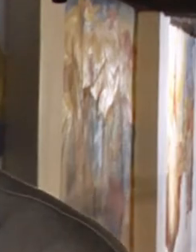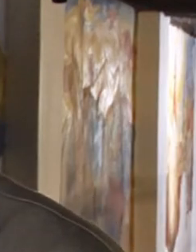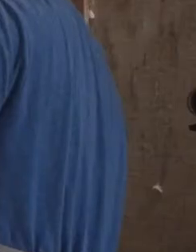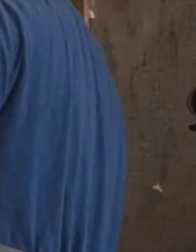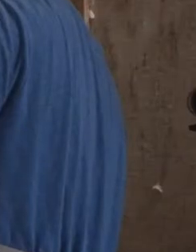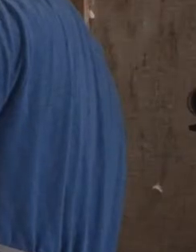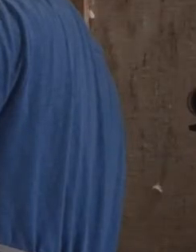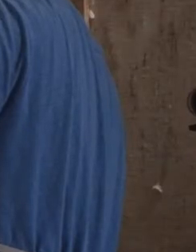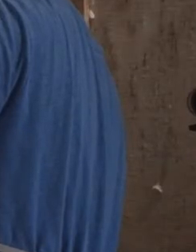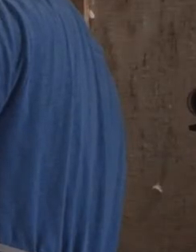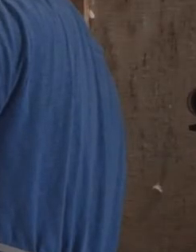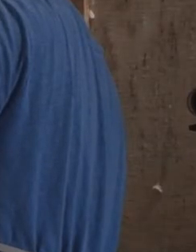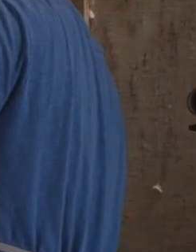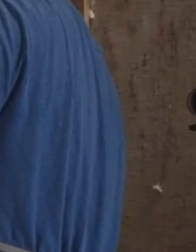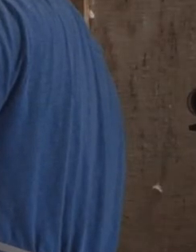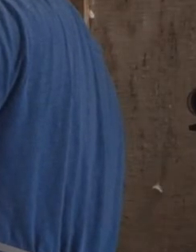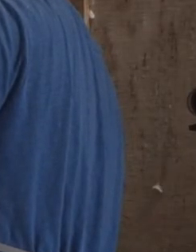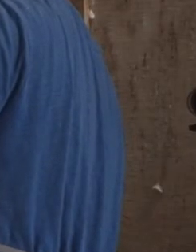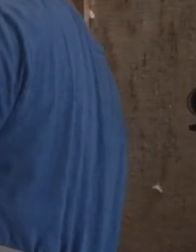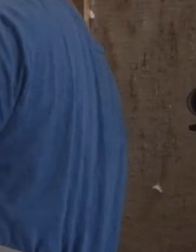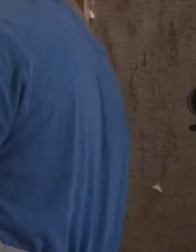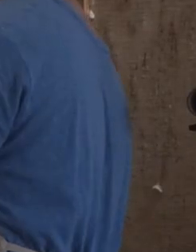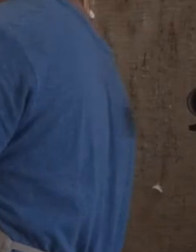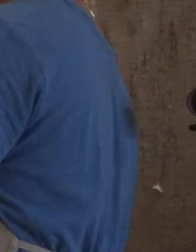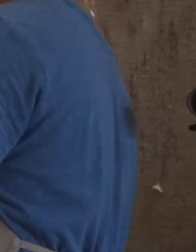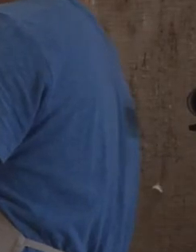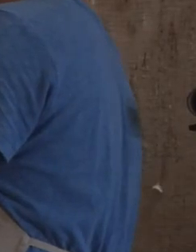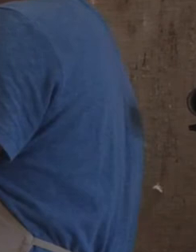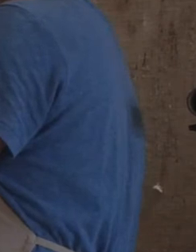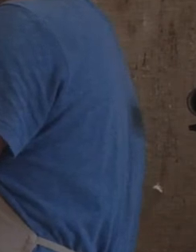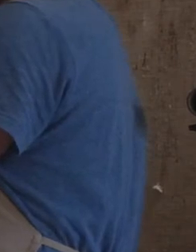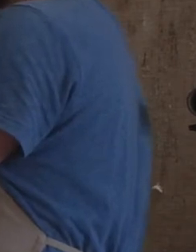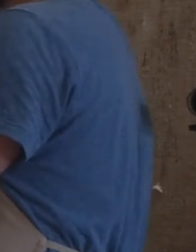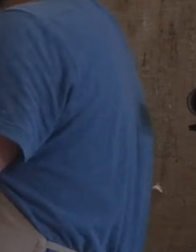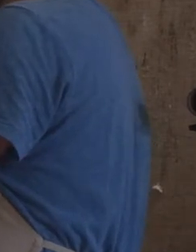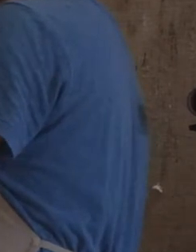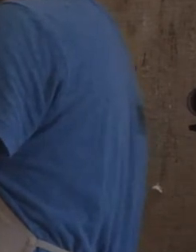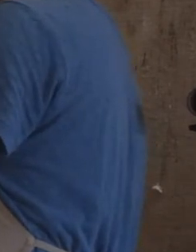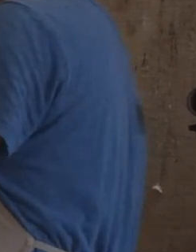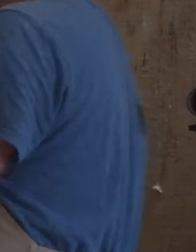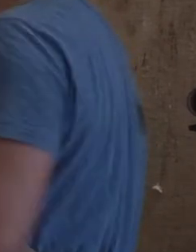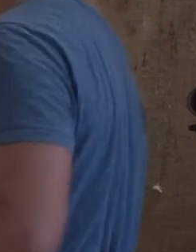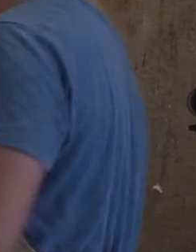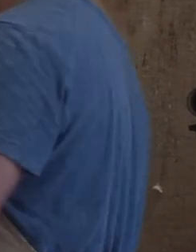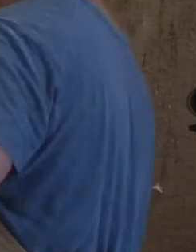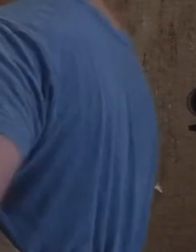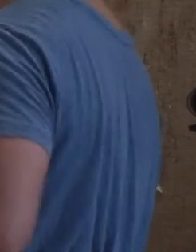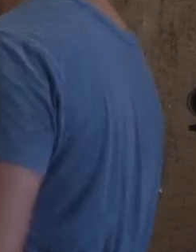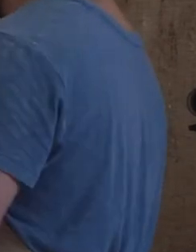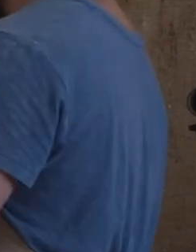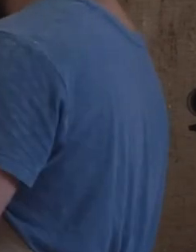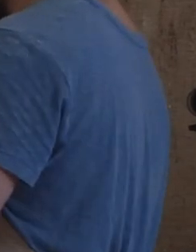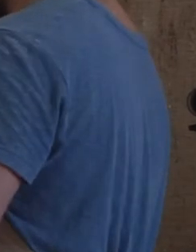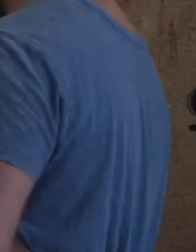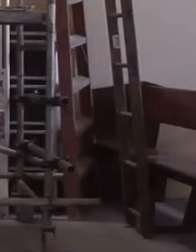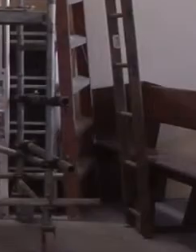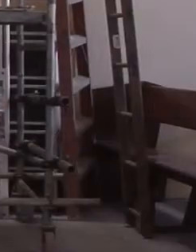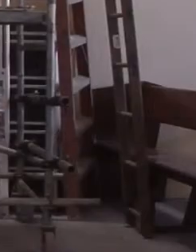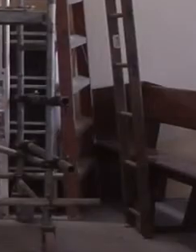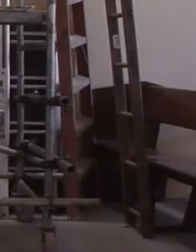Ela não permite que você retorne após a secagem da massa. O pintor tem